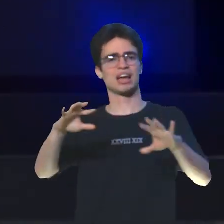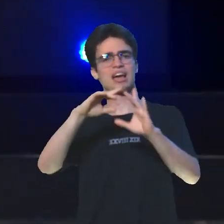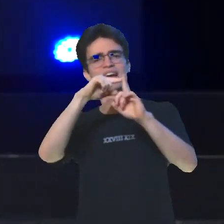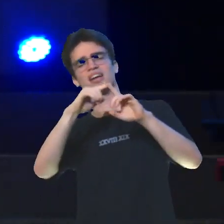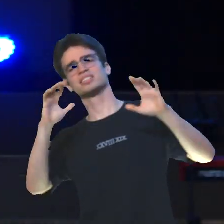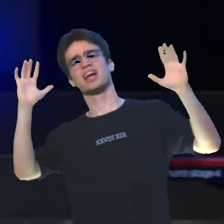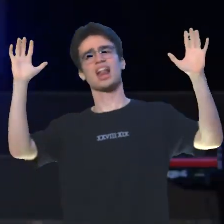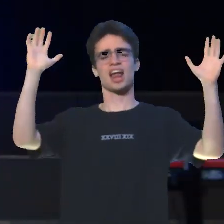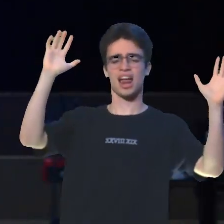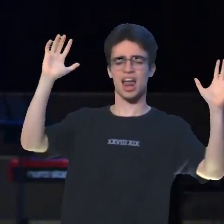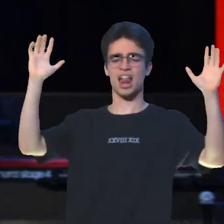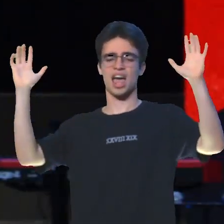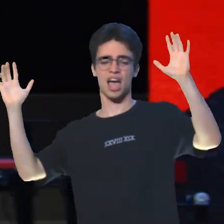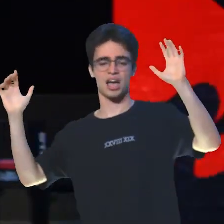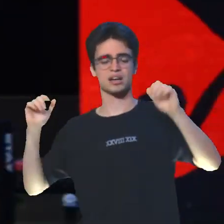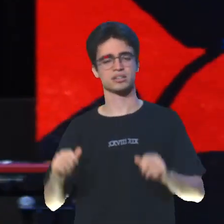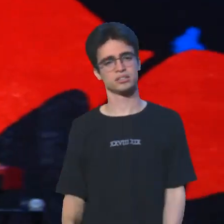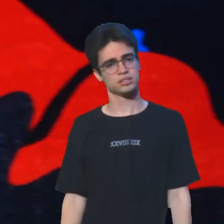levantar a mão?